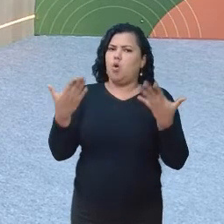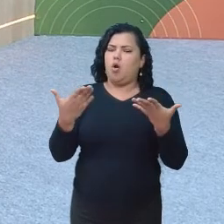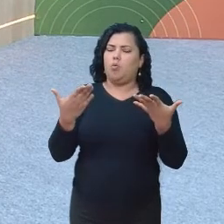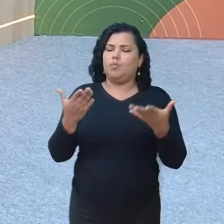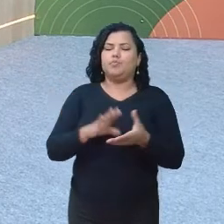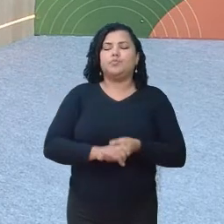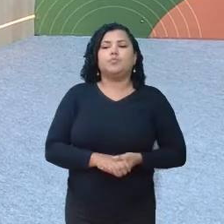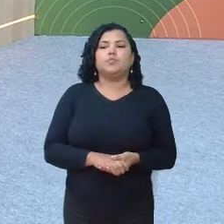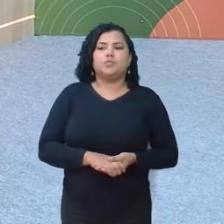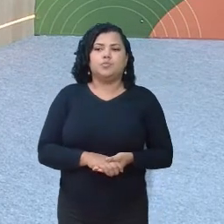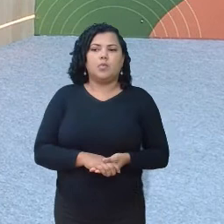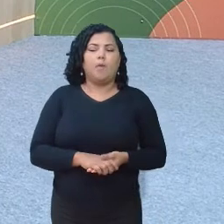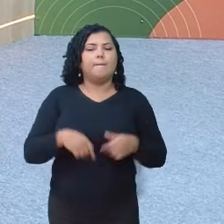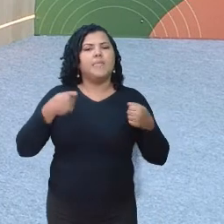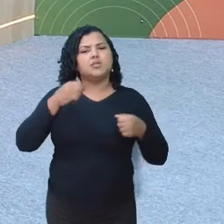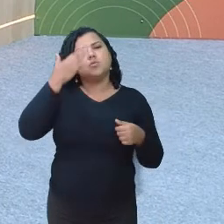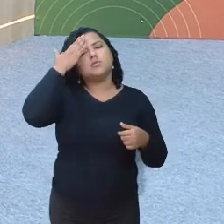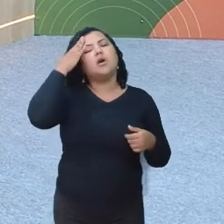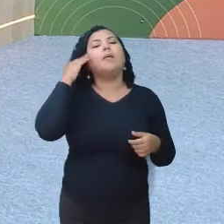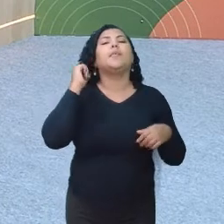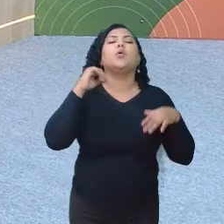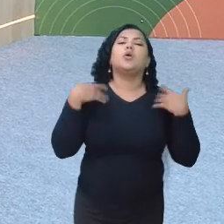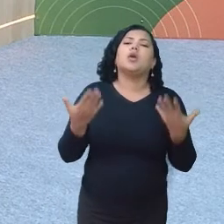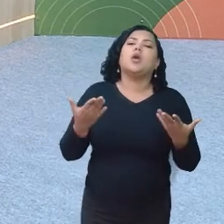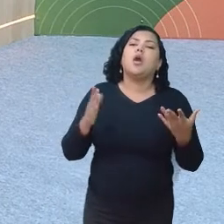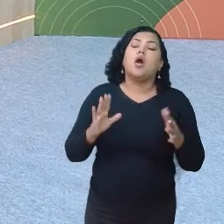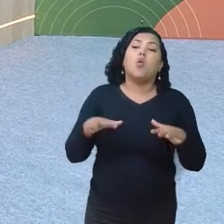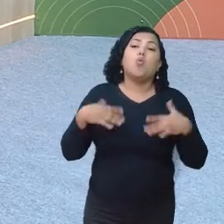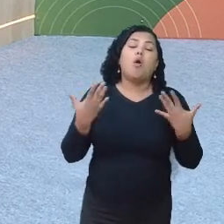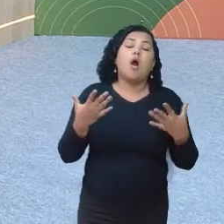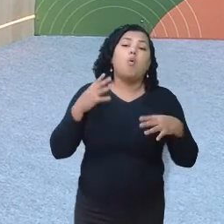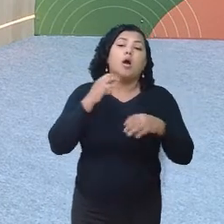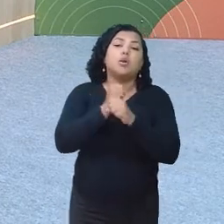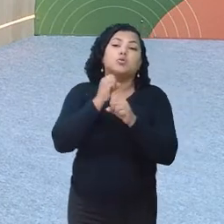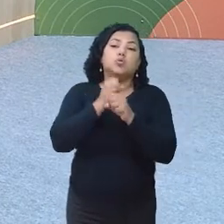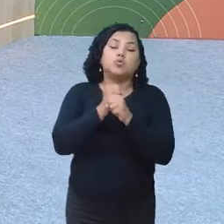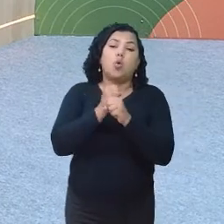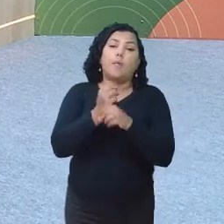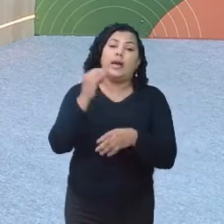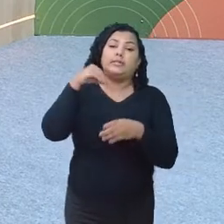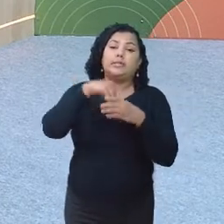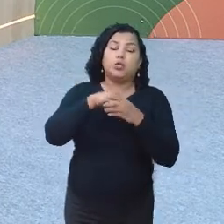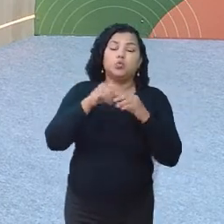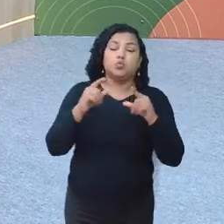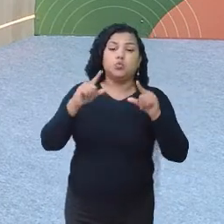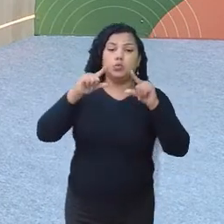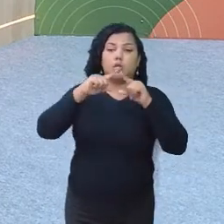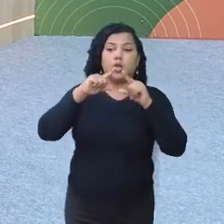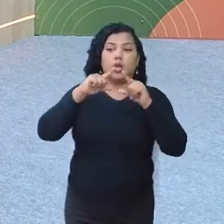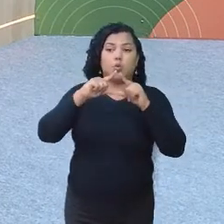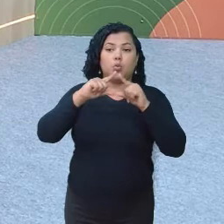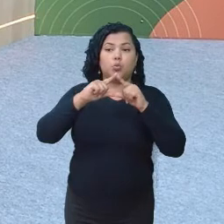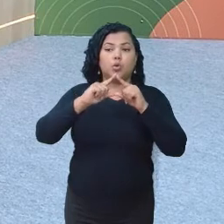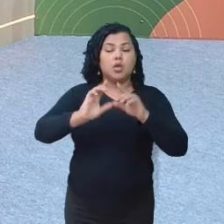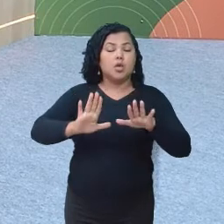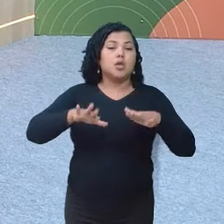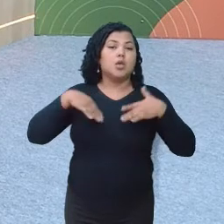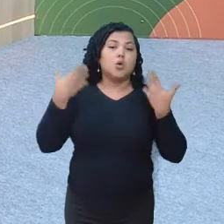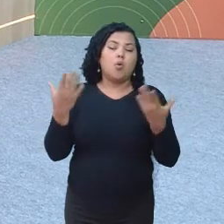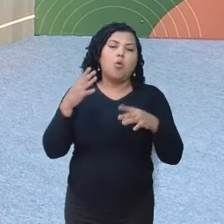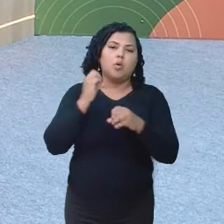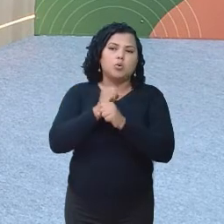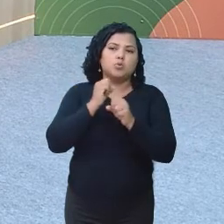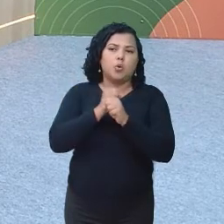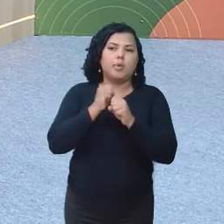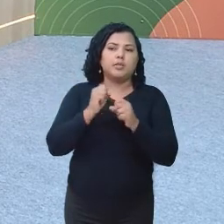esses questionamentos é saber qual é a soma dos ângulos internos de um triângulo e qual é a soma dos